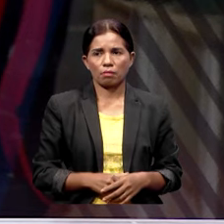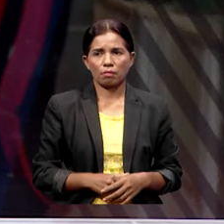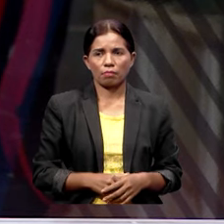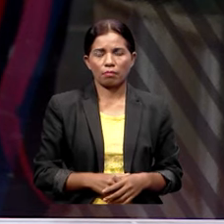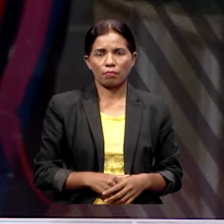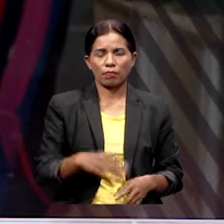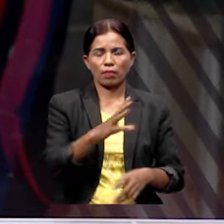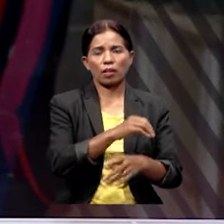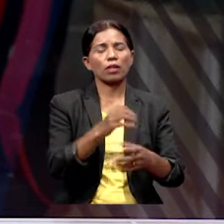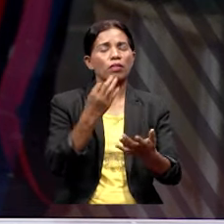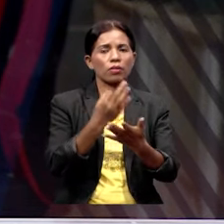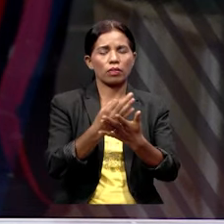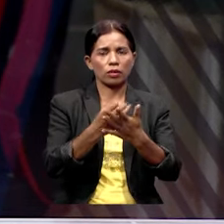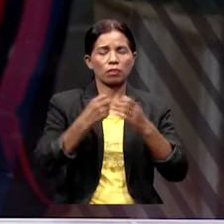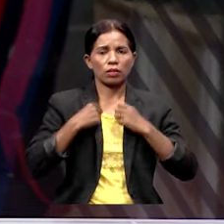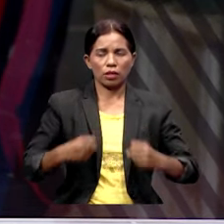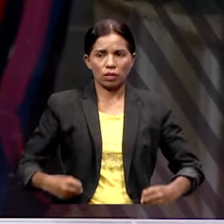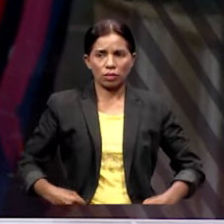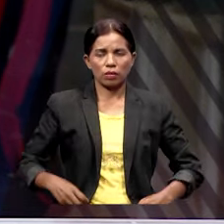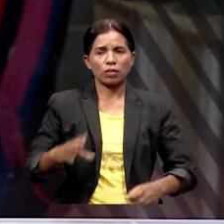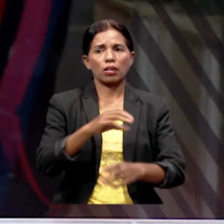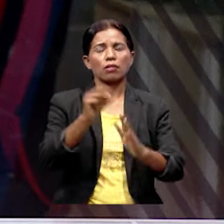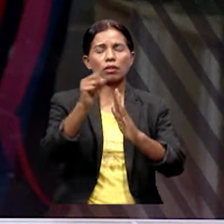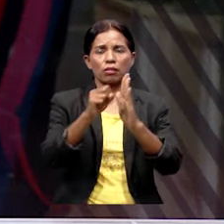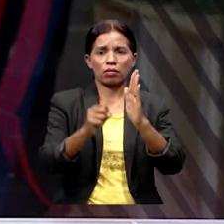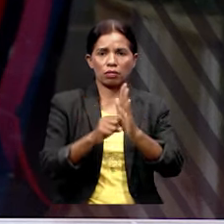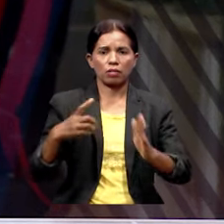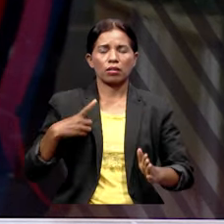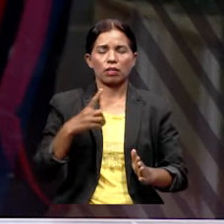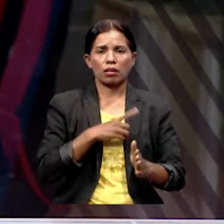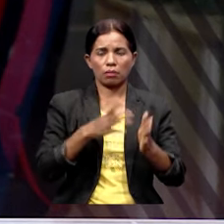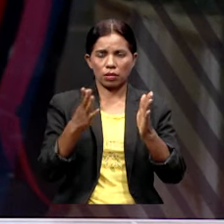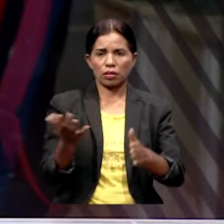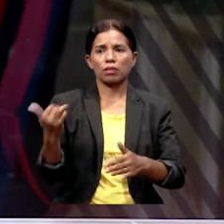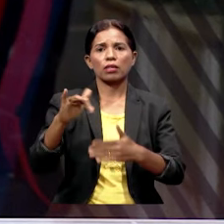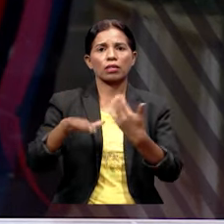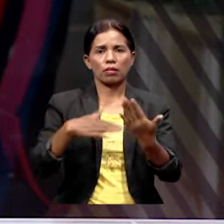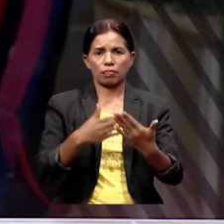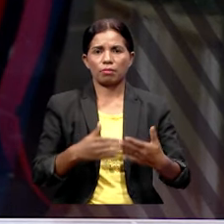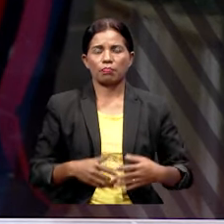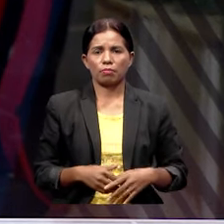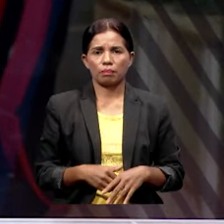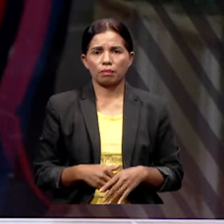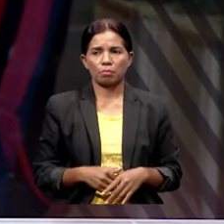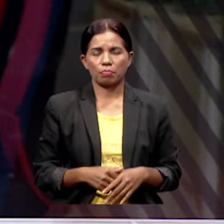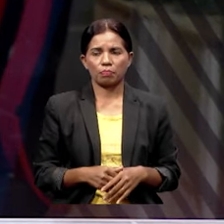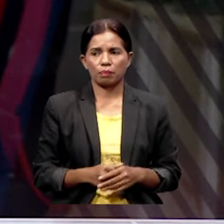Subsídio de tratamento de saúde previsto no Estatuto Deputado Siraniano.